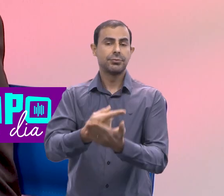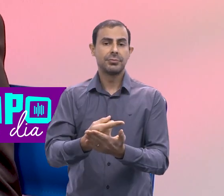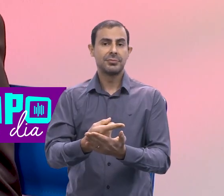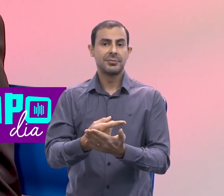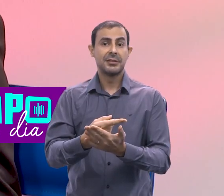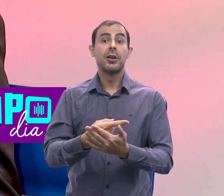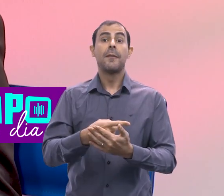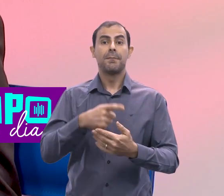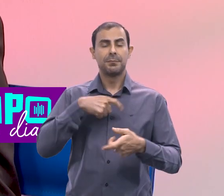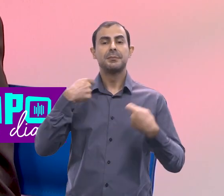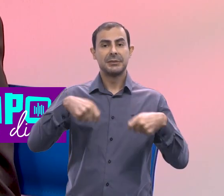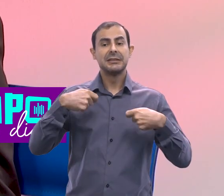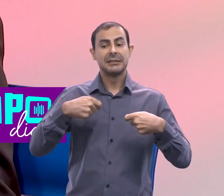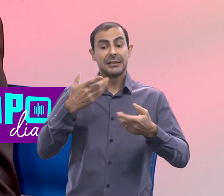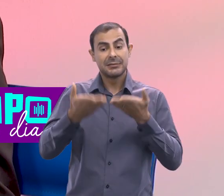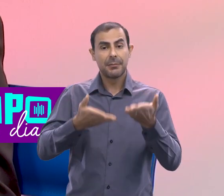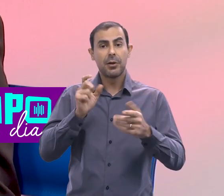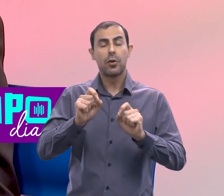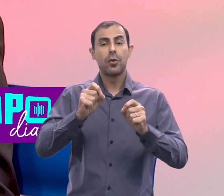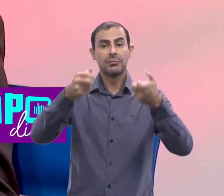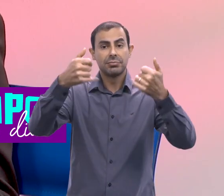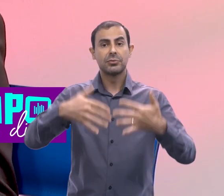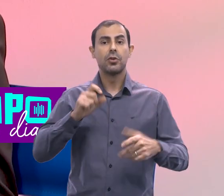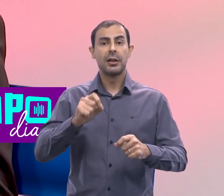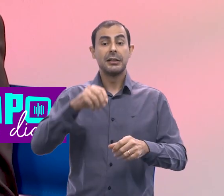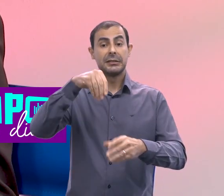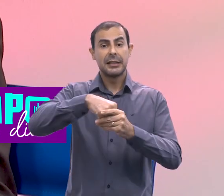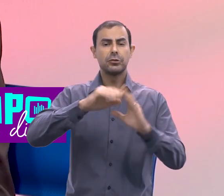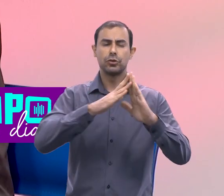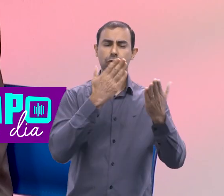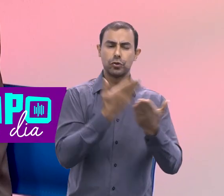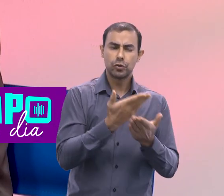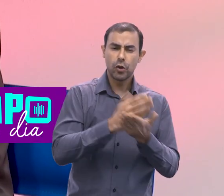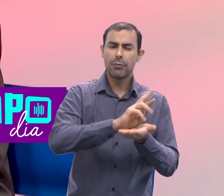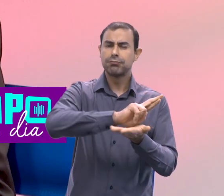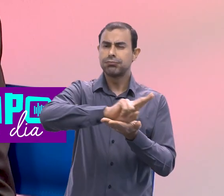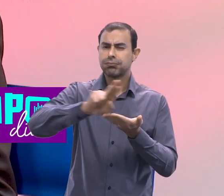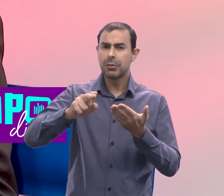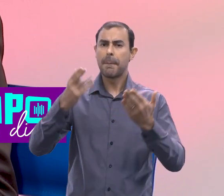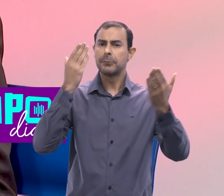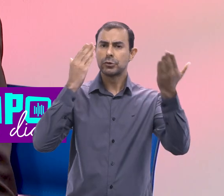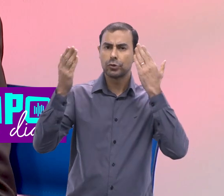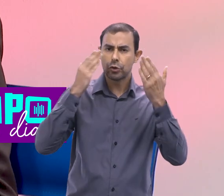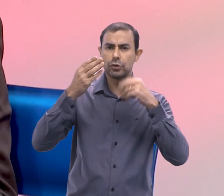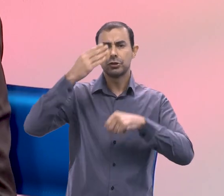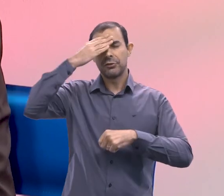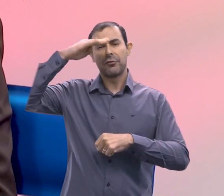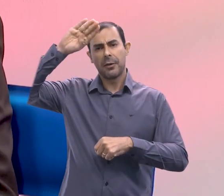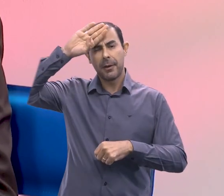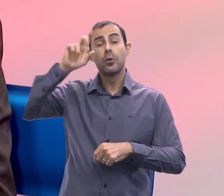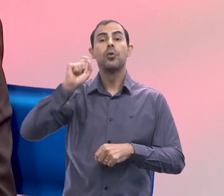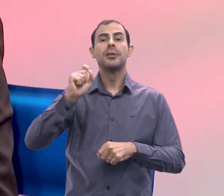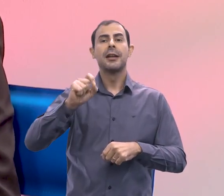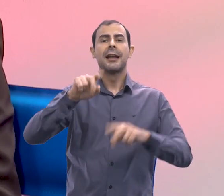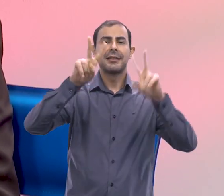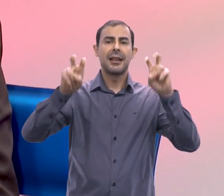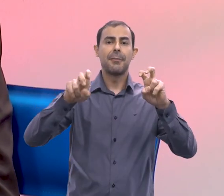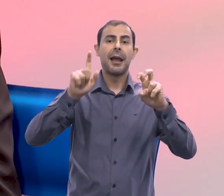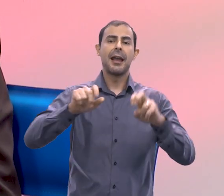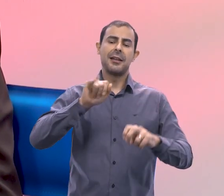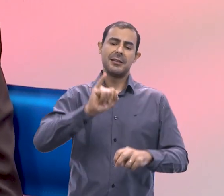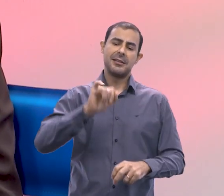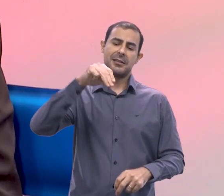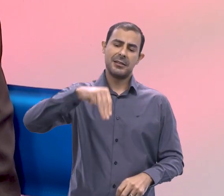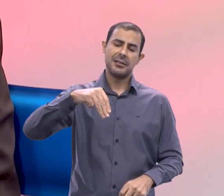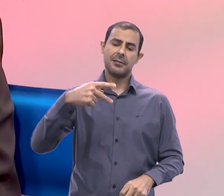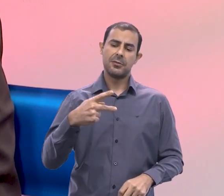nas escolas clínicas de psicologia, nas escolas de formação de psicologia, medicina e enfermagem, é a clínica da impulsividade. Nesses